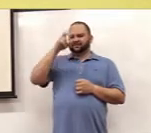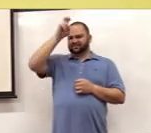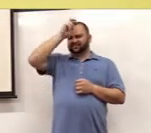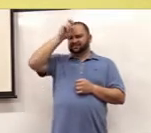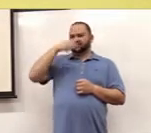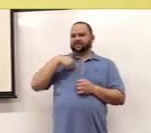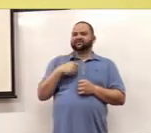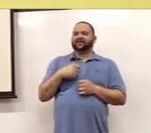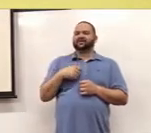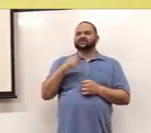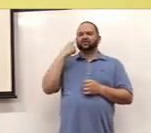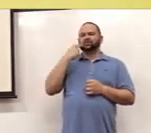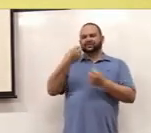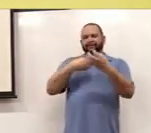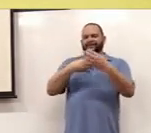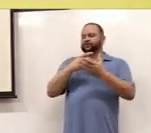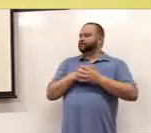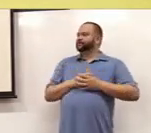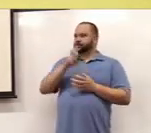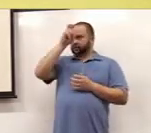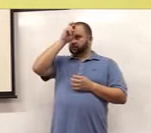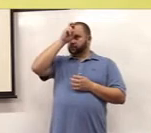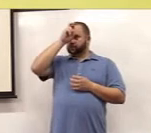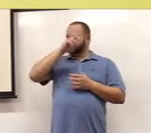Parou, entra a banda marcial.